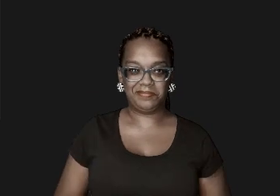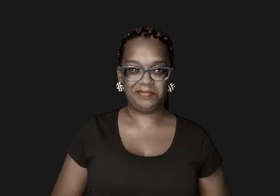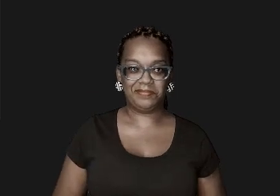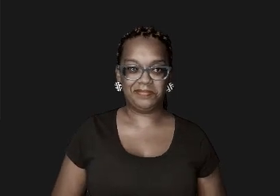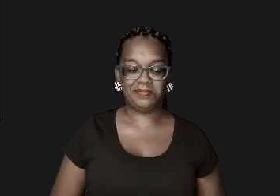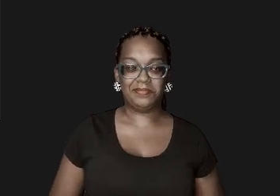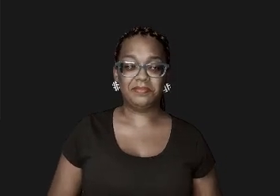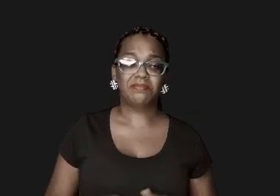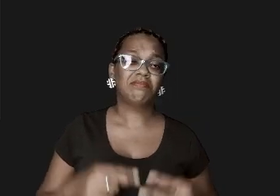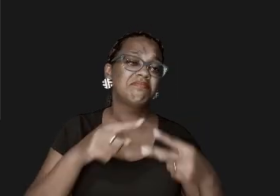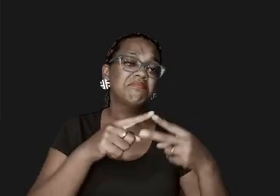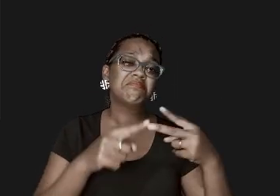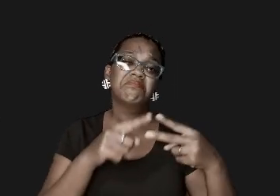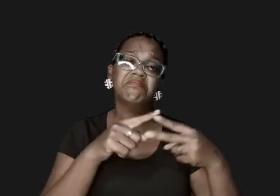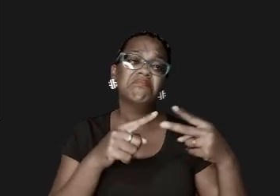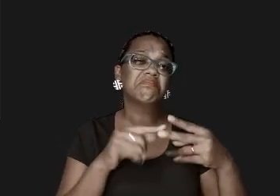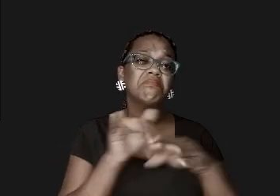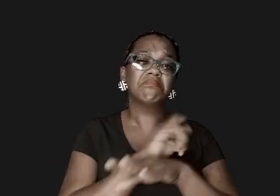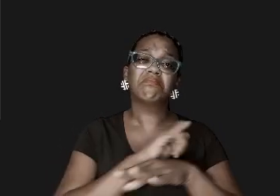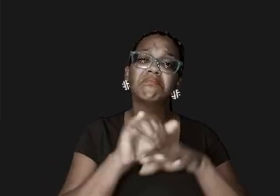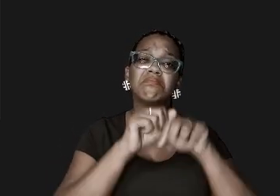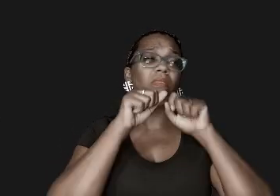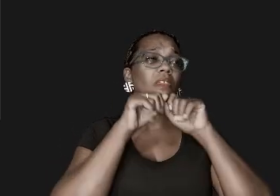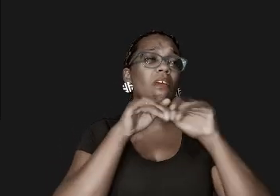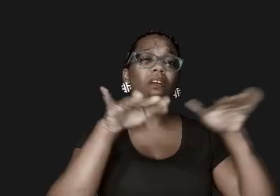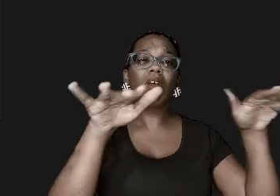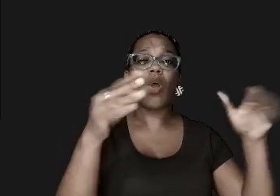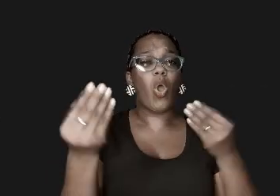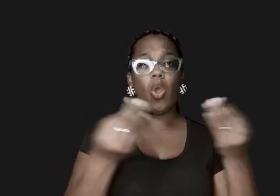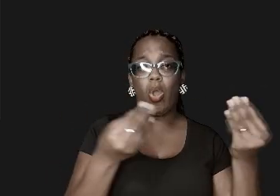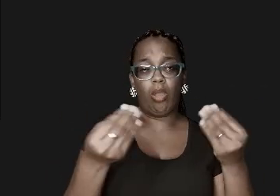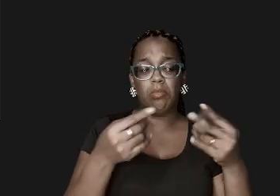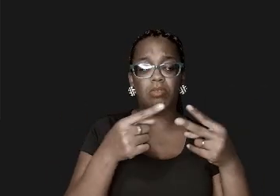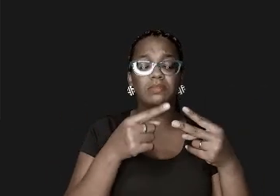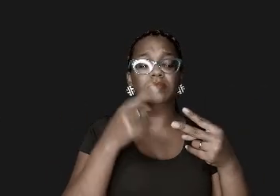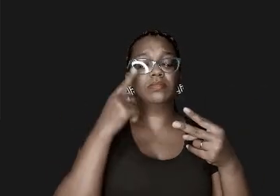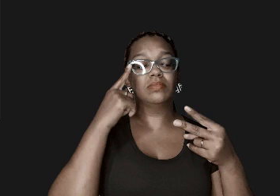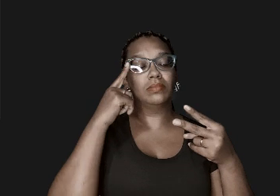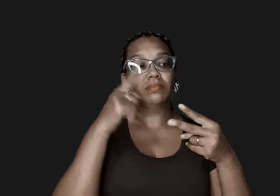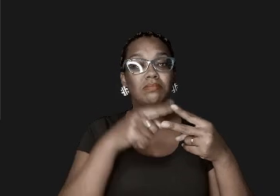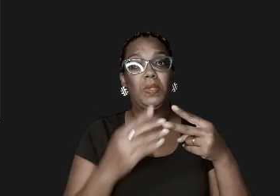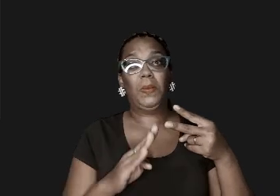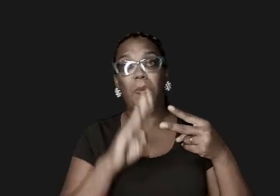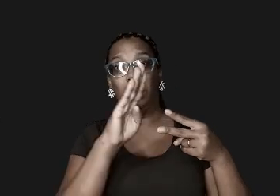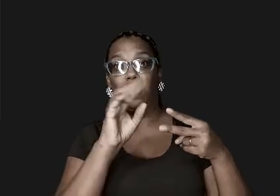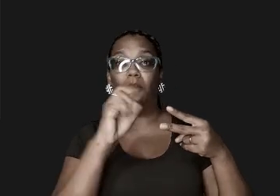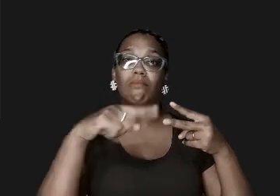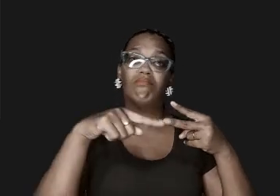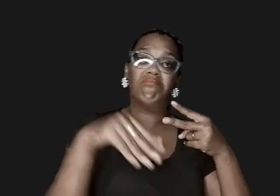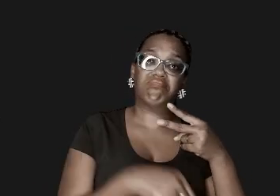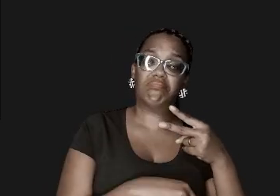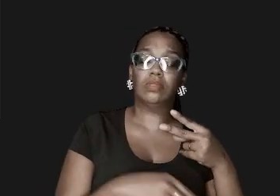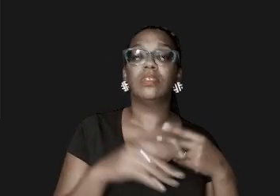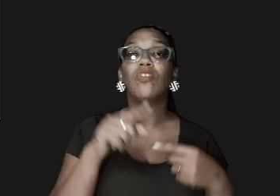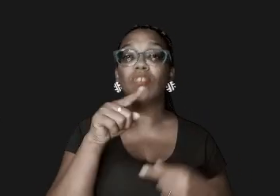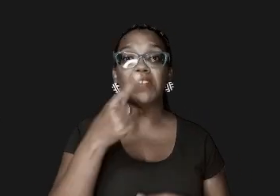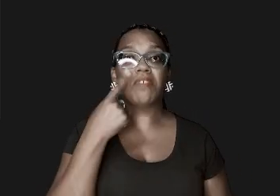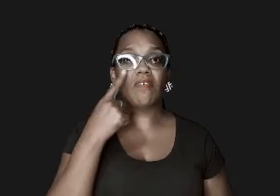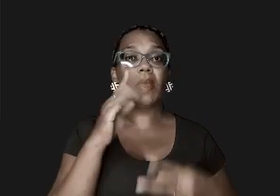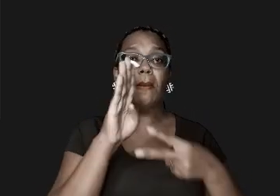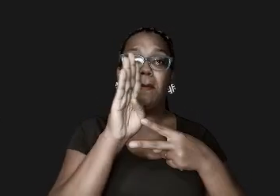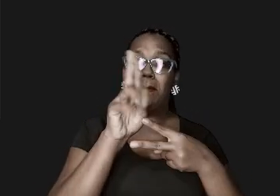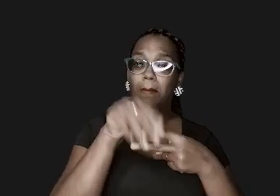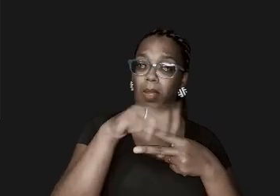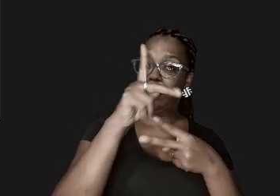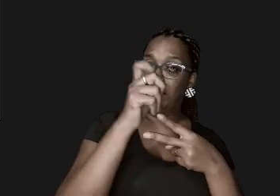Passarem a ficar apontadas no valor menor você as adquirir Luc rando com essa diferença independente da forma com você lida com